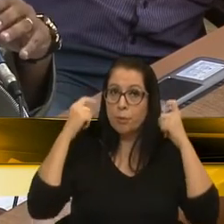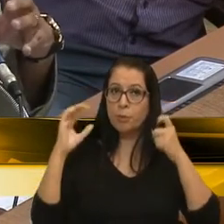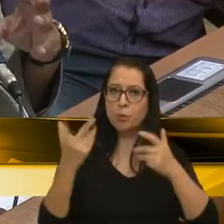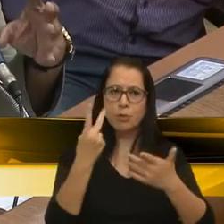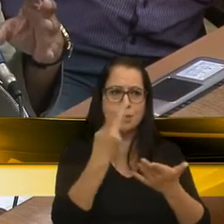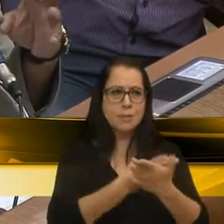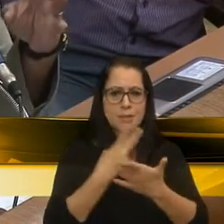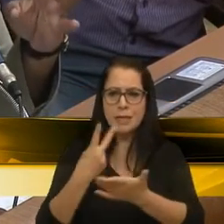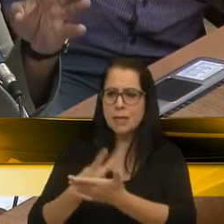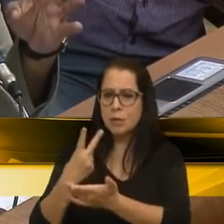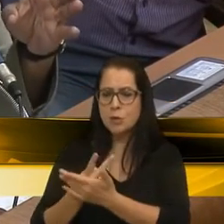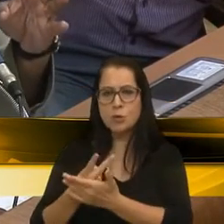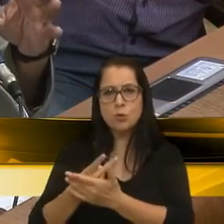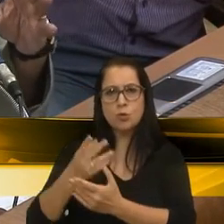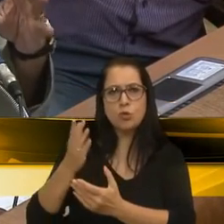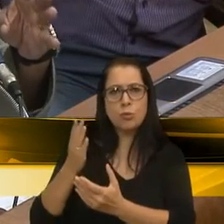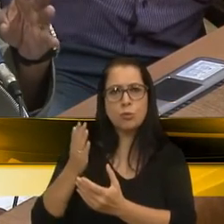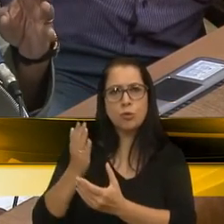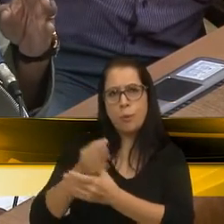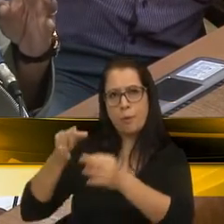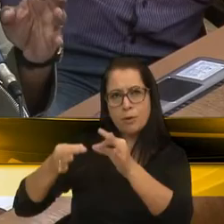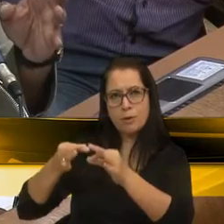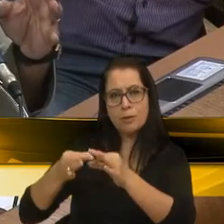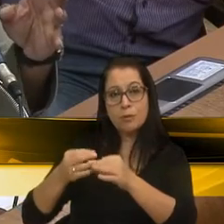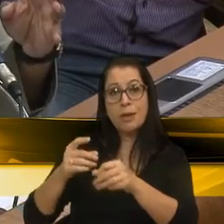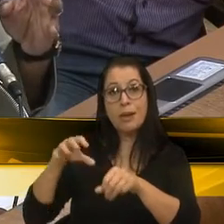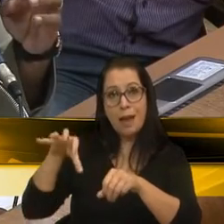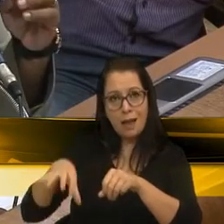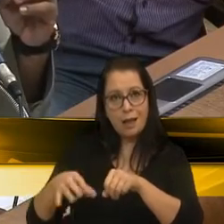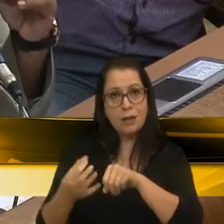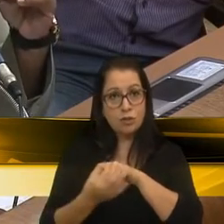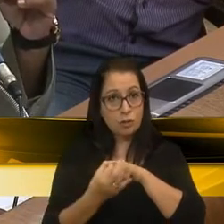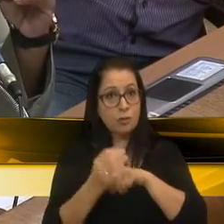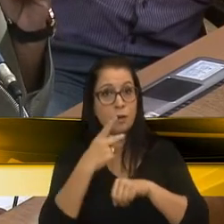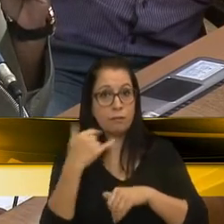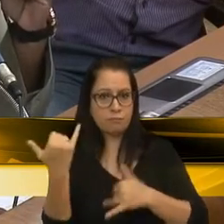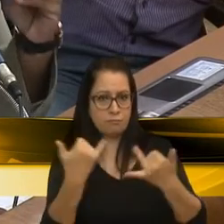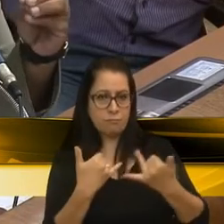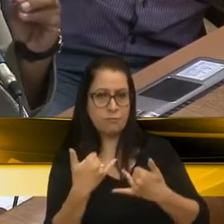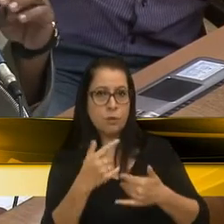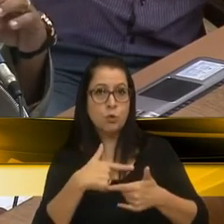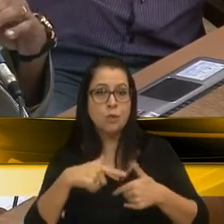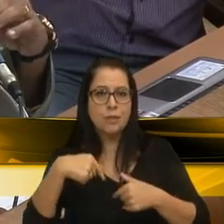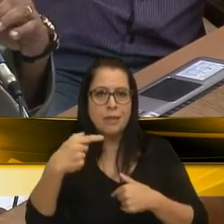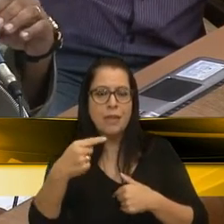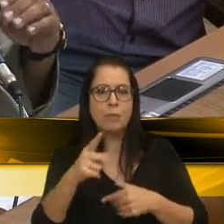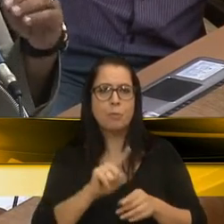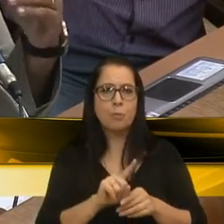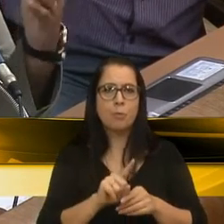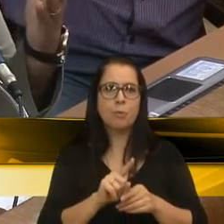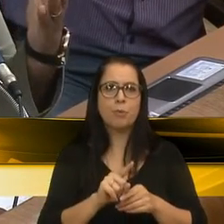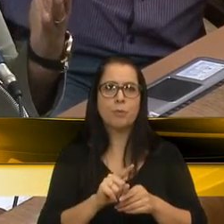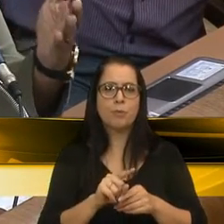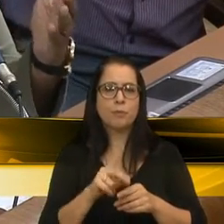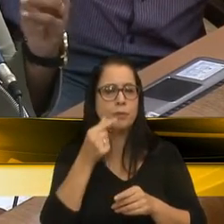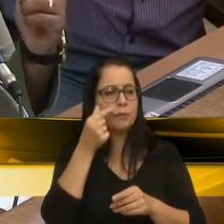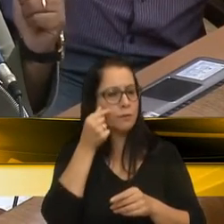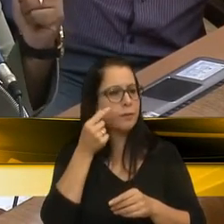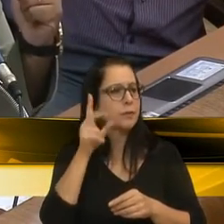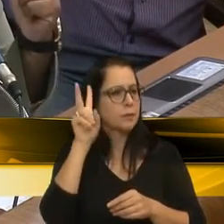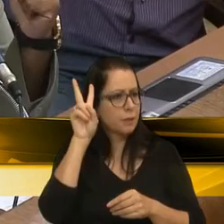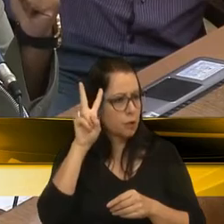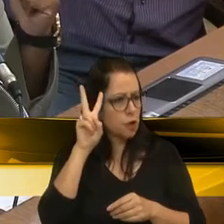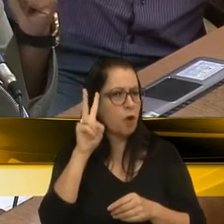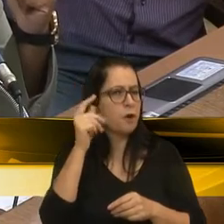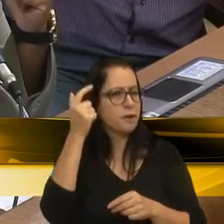erros processuais que quem é da área de direito está falando aqui para nós, ao longo do tempo, vereador Frisso, Vossa Excelência que tem a história na